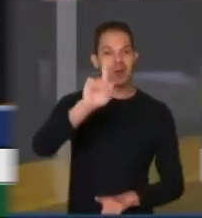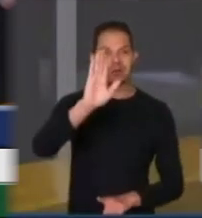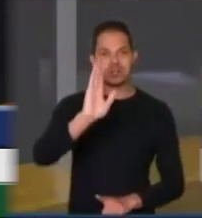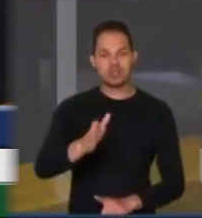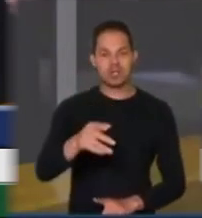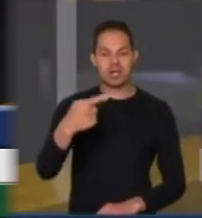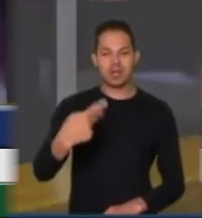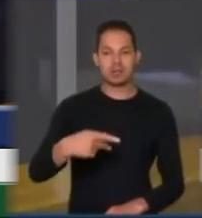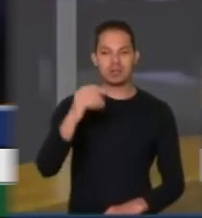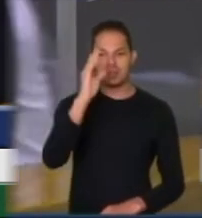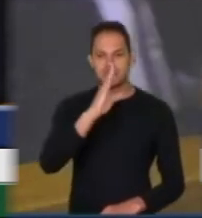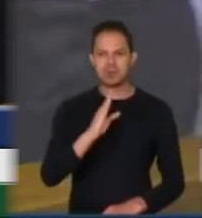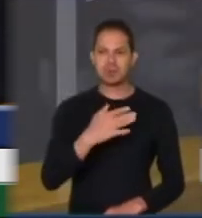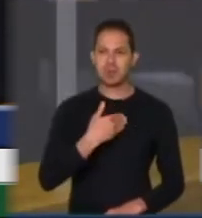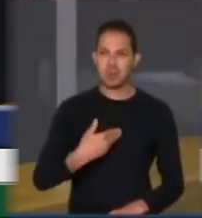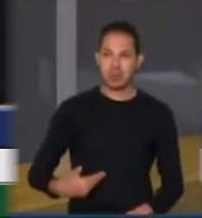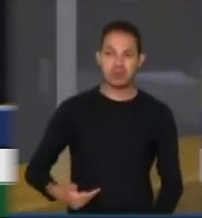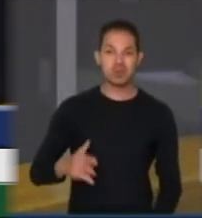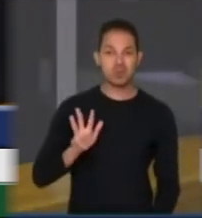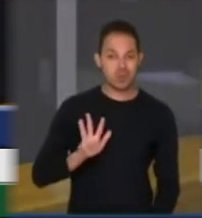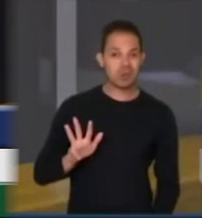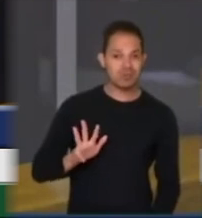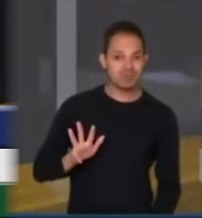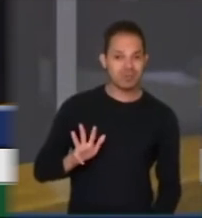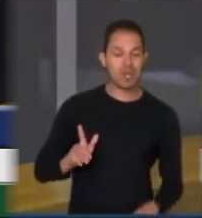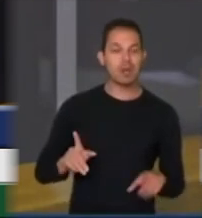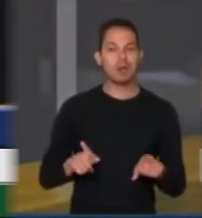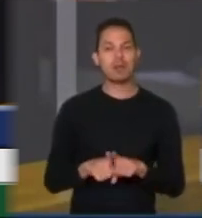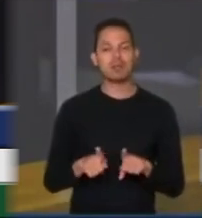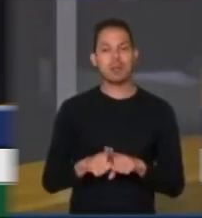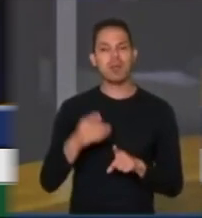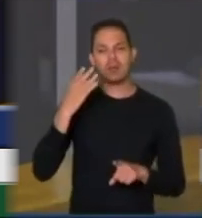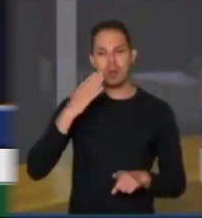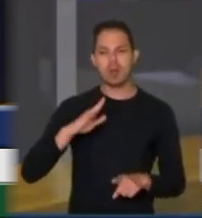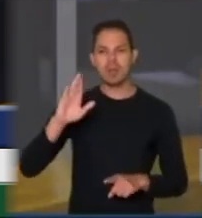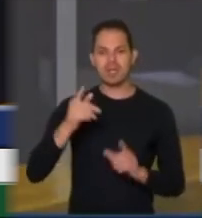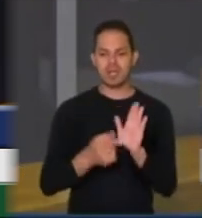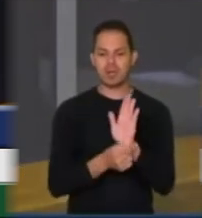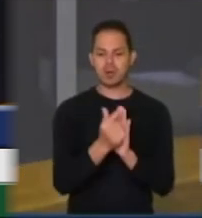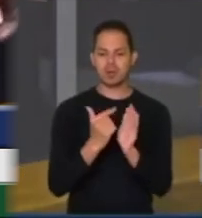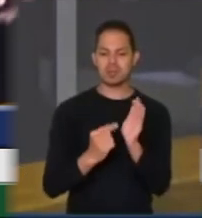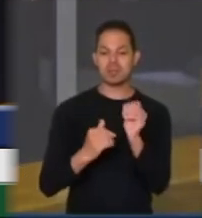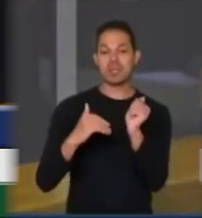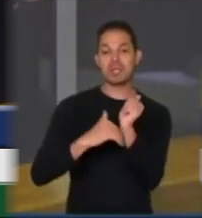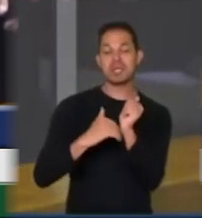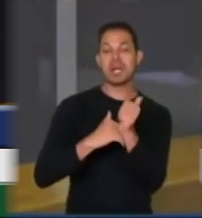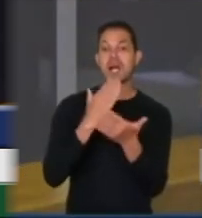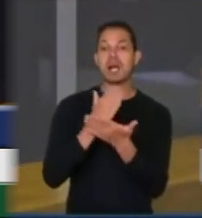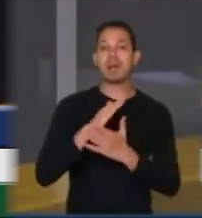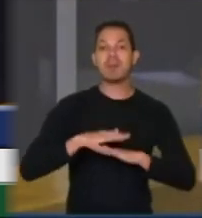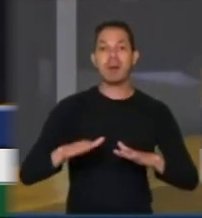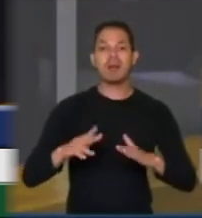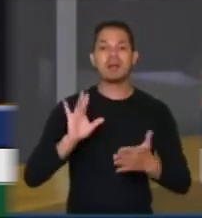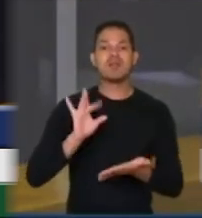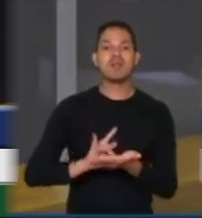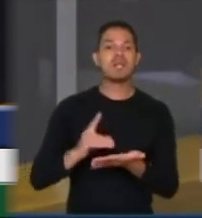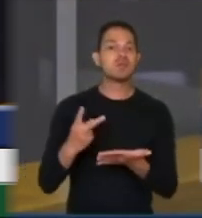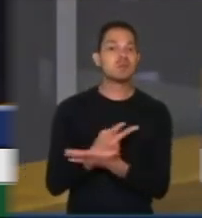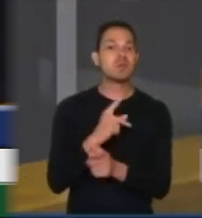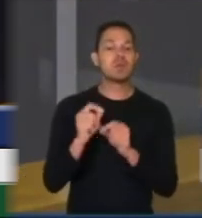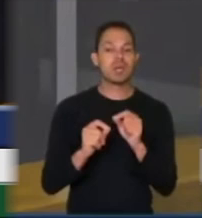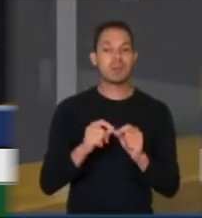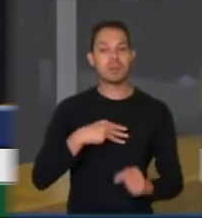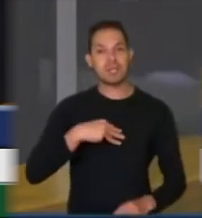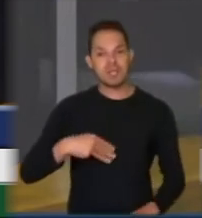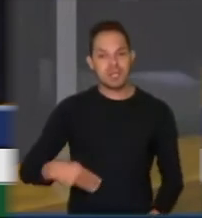país, justo no governo Lula. Prometeu acabar com o orçamento secreto. E o que eles estão fazendo? Seus ministros,